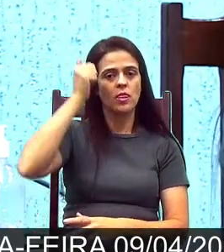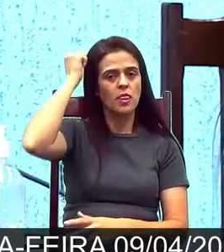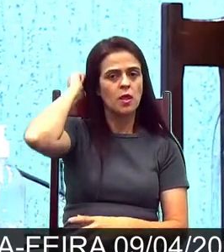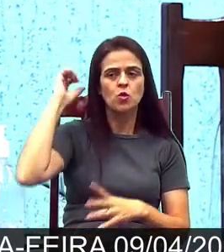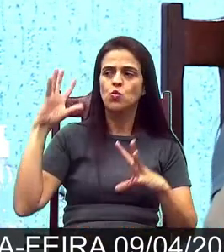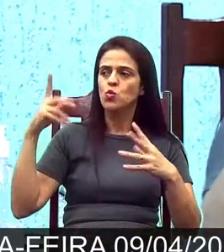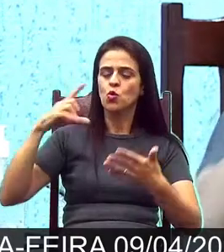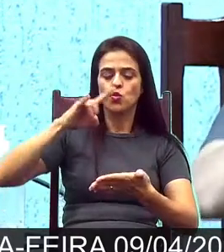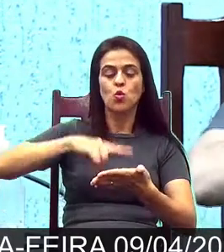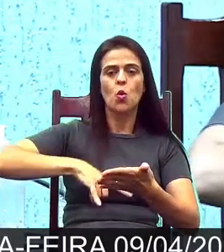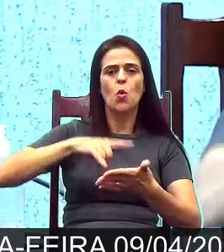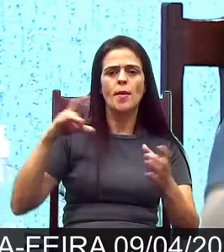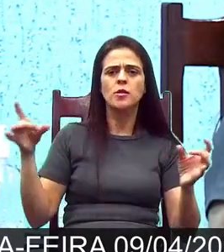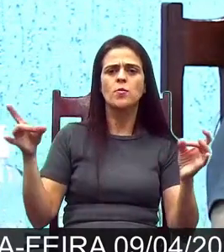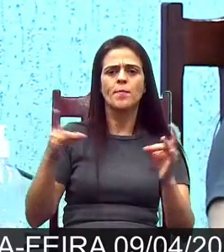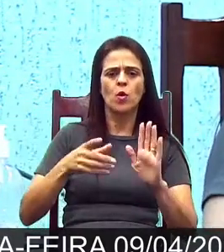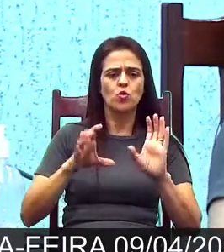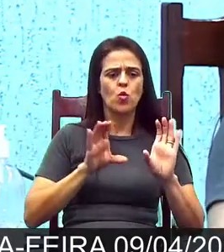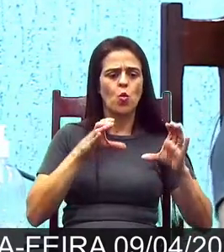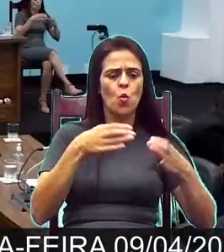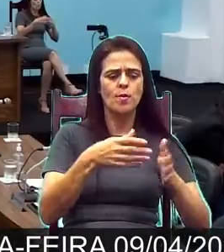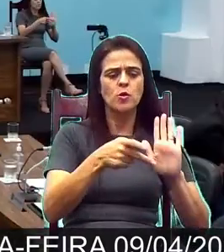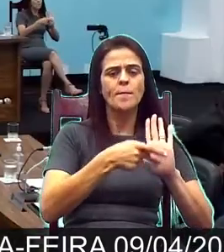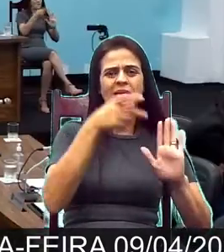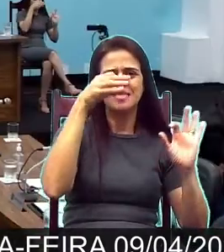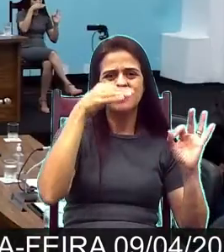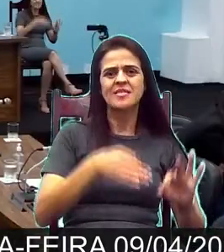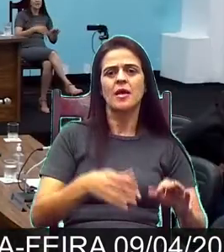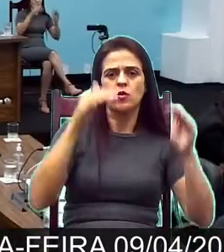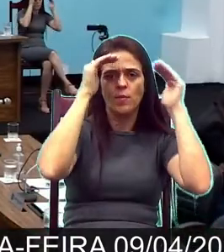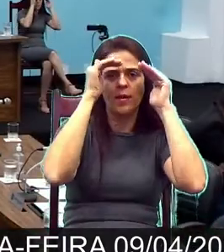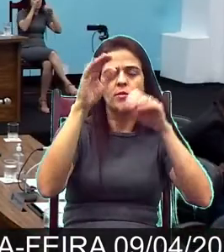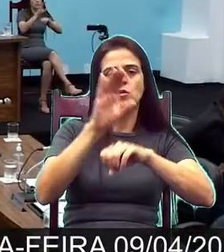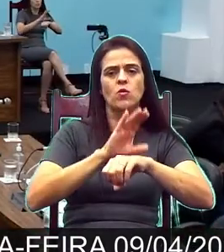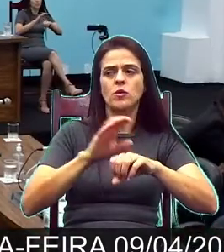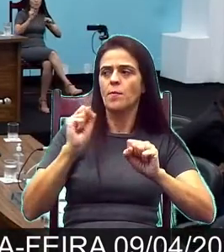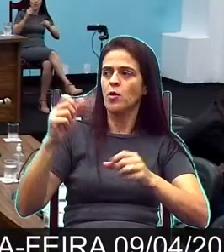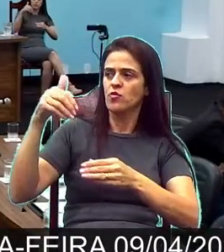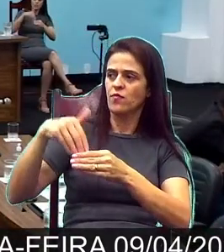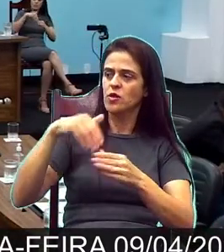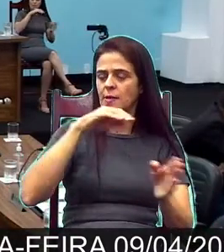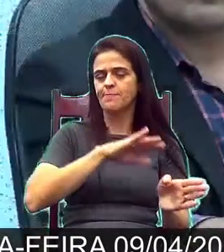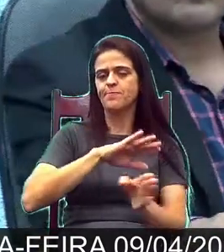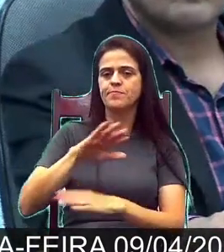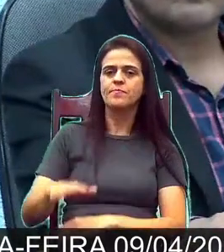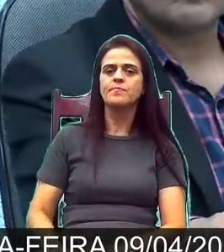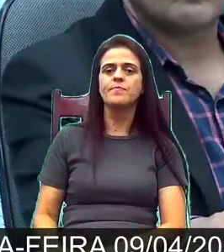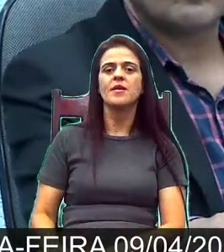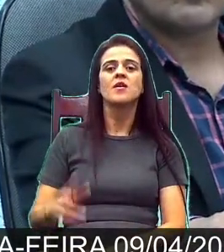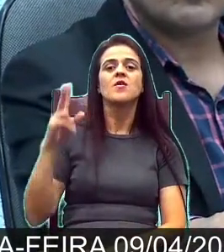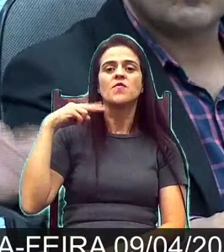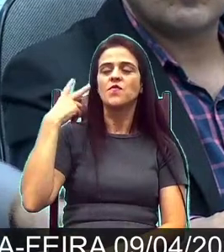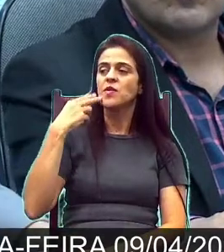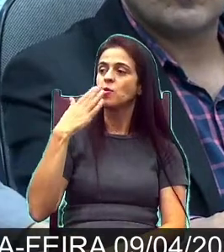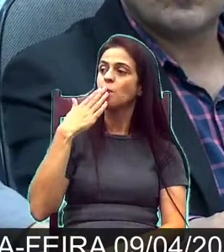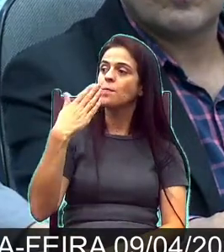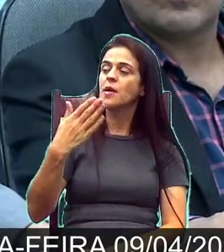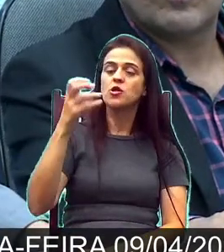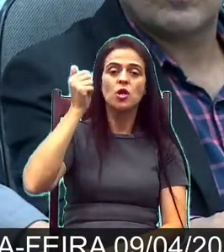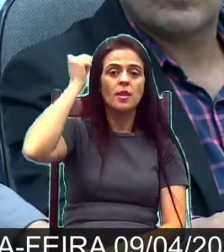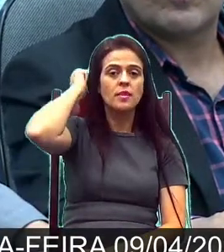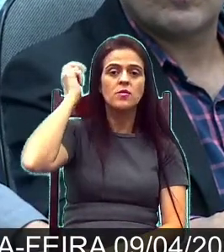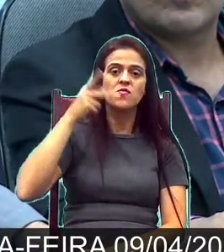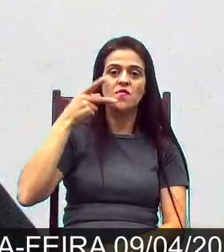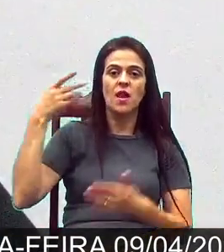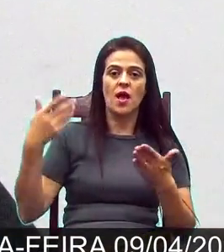e as comissões. Senhor presidente. Projeto de decreto legislativo em discussão, com a palavra o autor para o encaminhamento, vereador